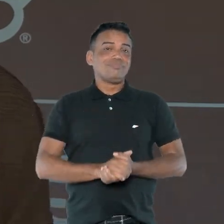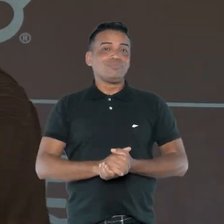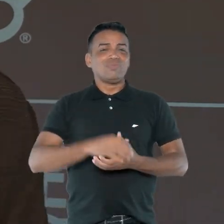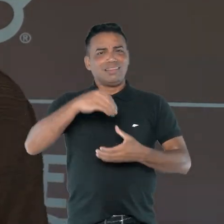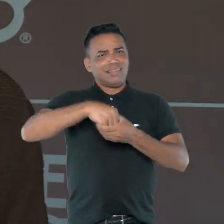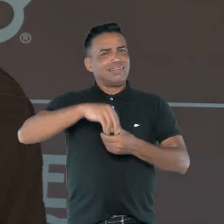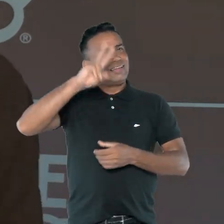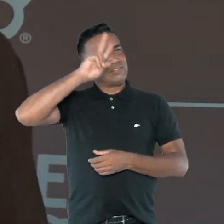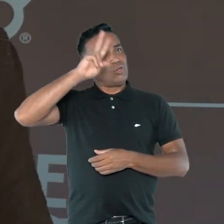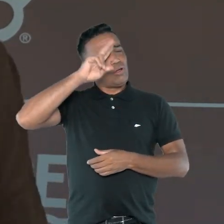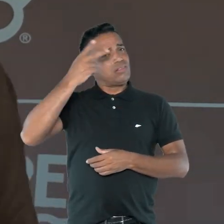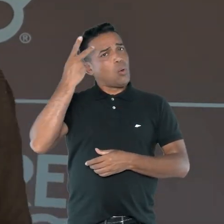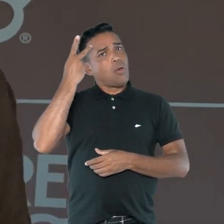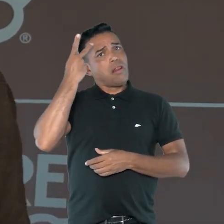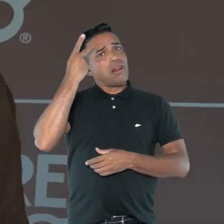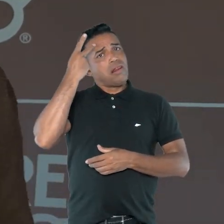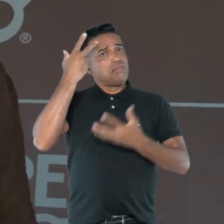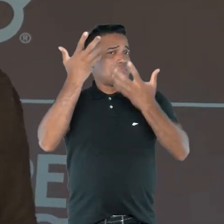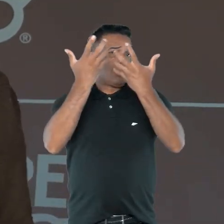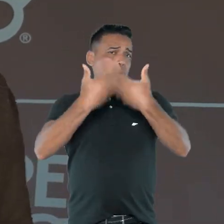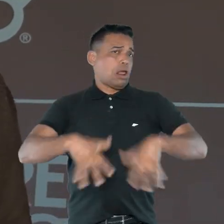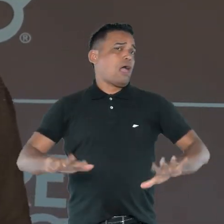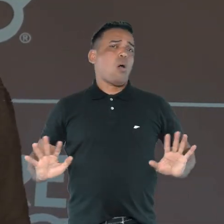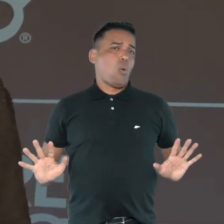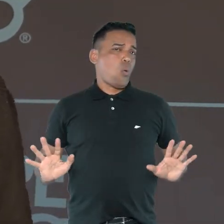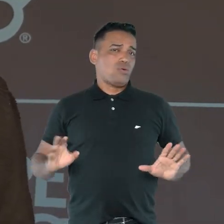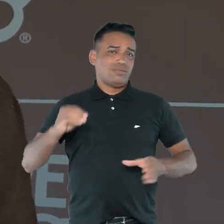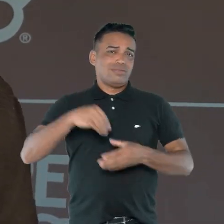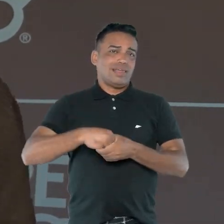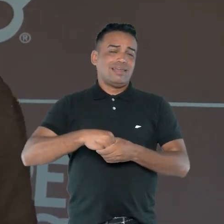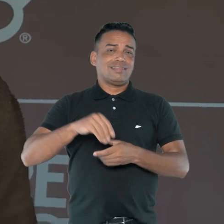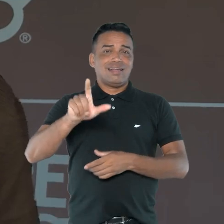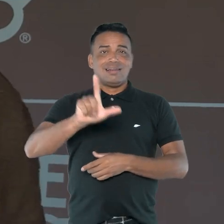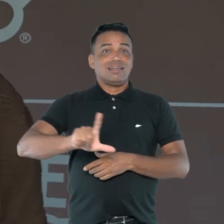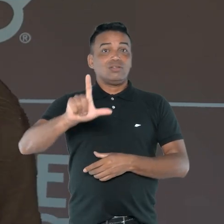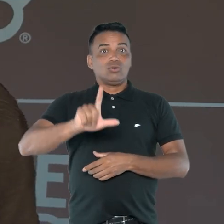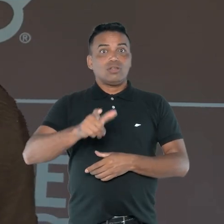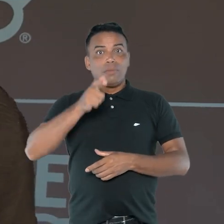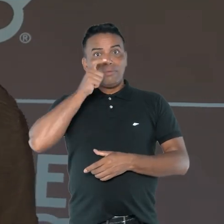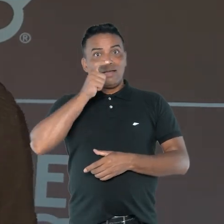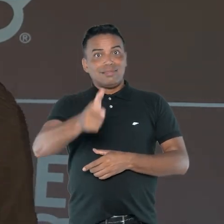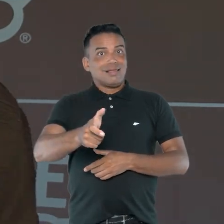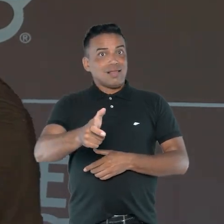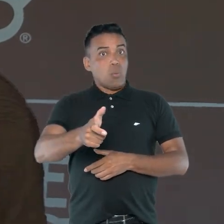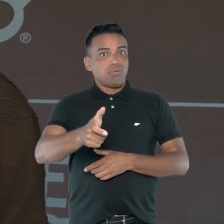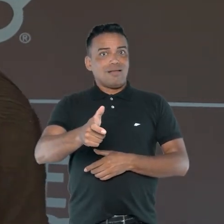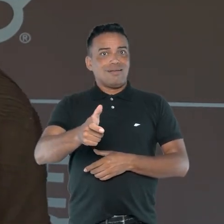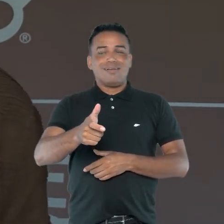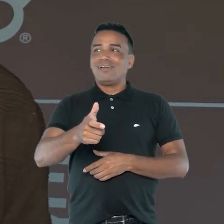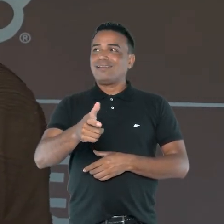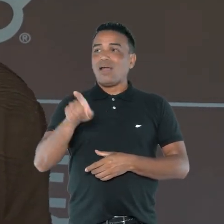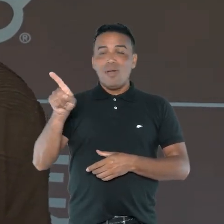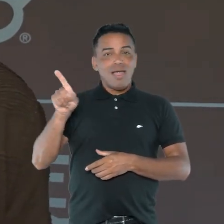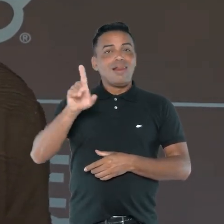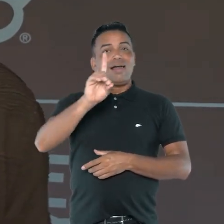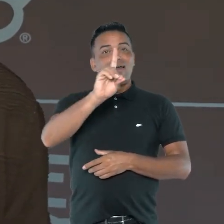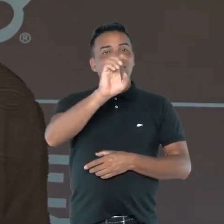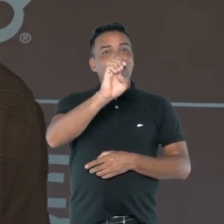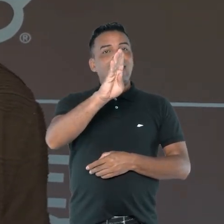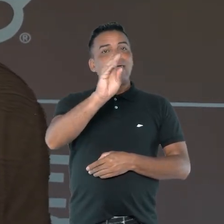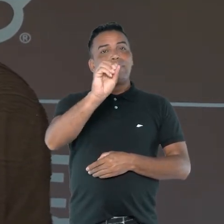história, que é natural na literatura, mas me chama muito a atenção e a Débora faz isso